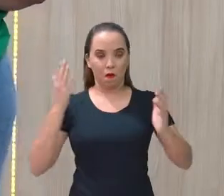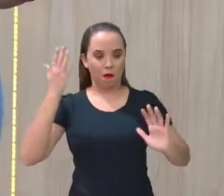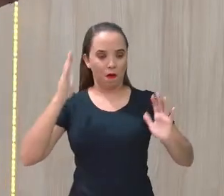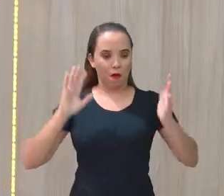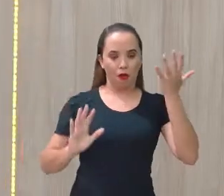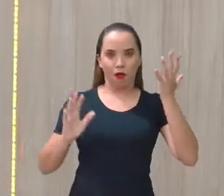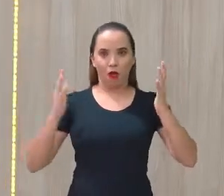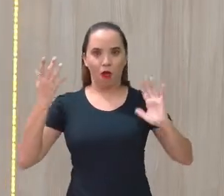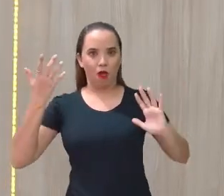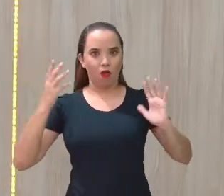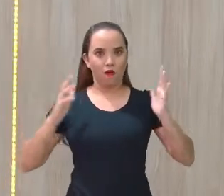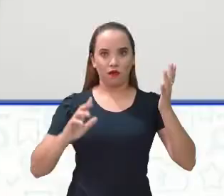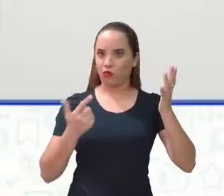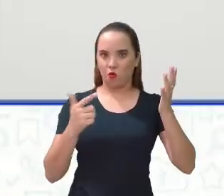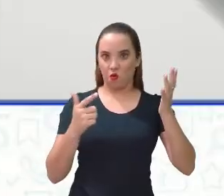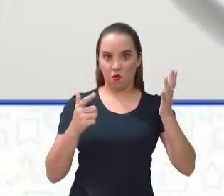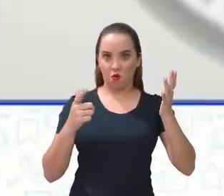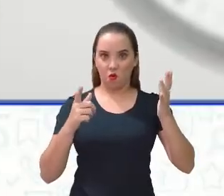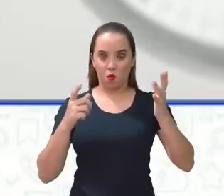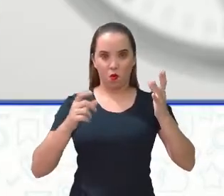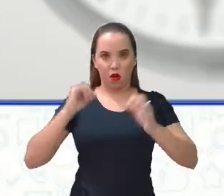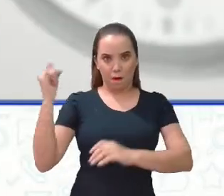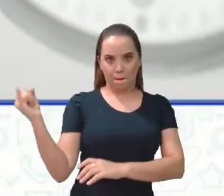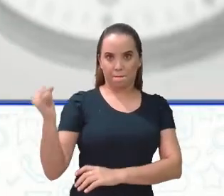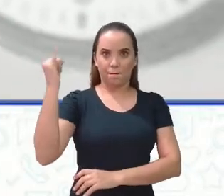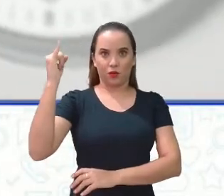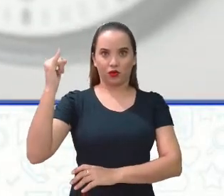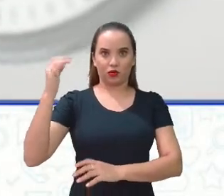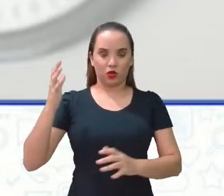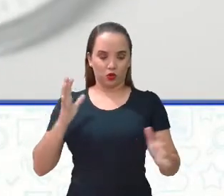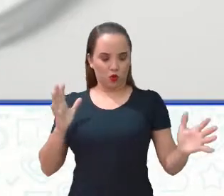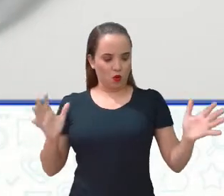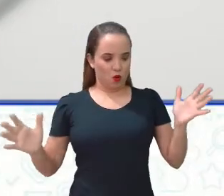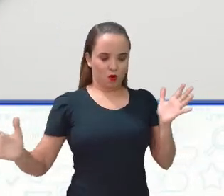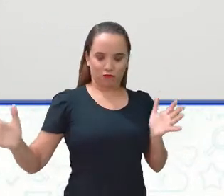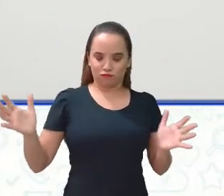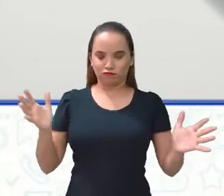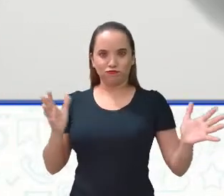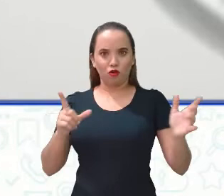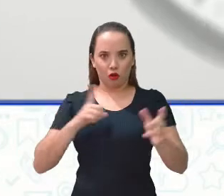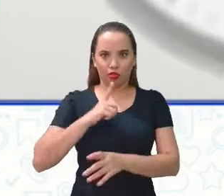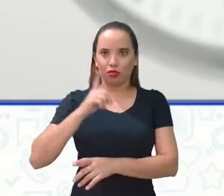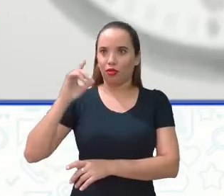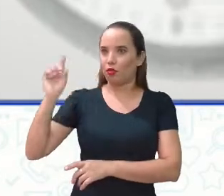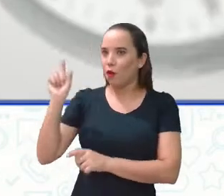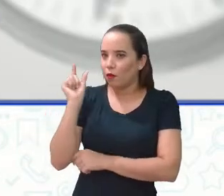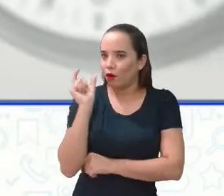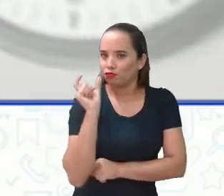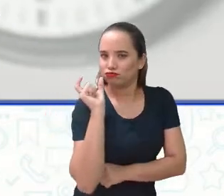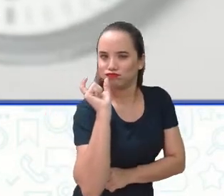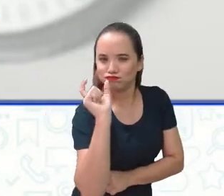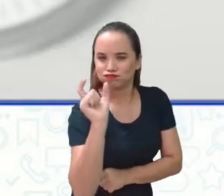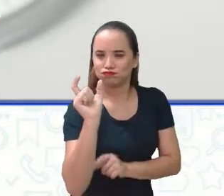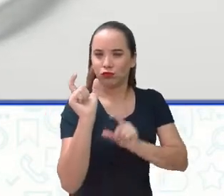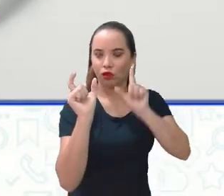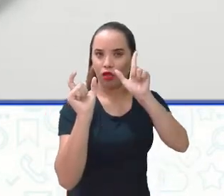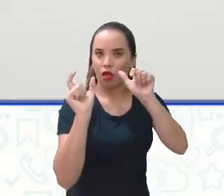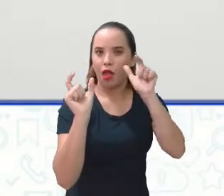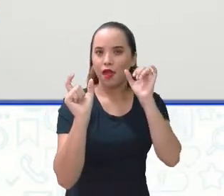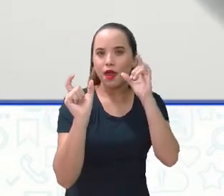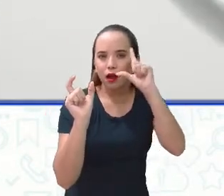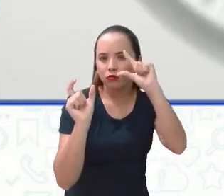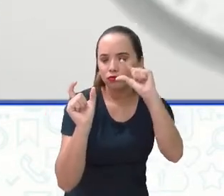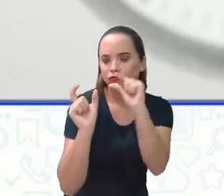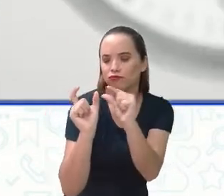importantes para a comunicação. Tem uma palavrinha aí, né? Tão minúscula ela. Mas ela faz toda